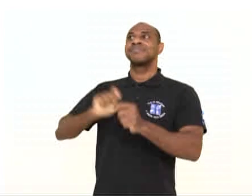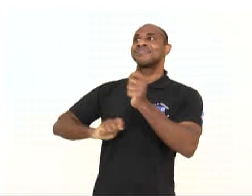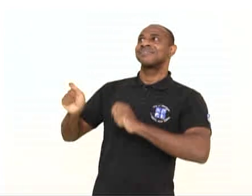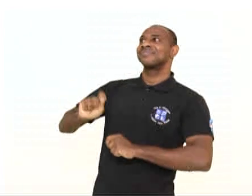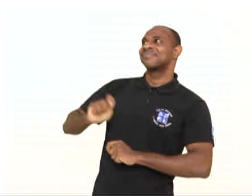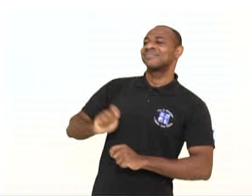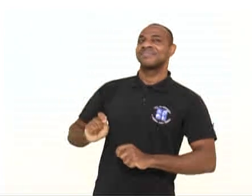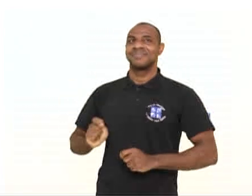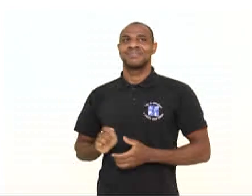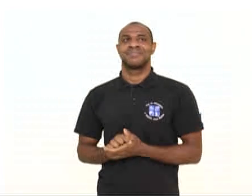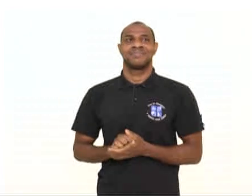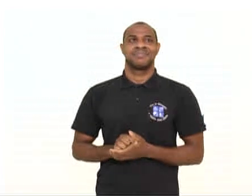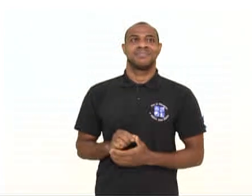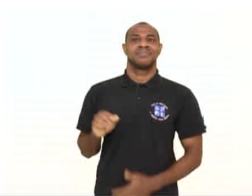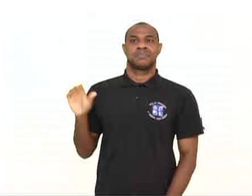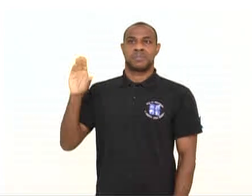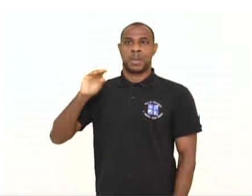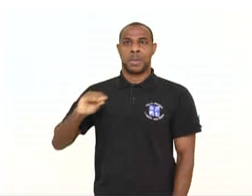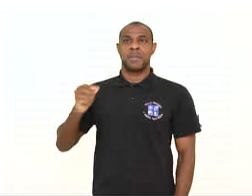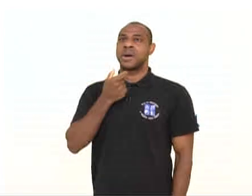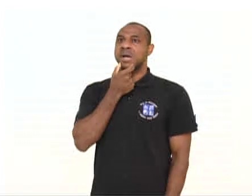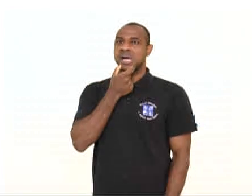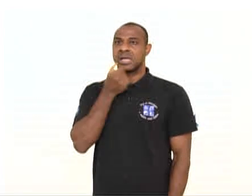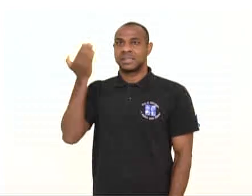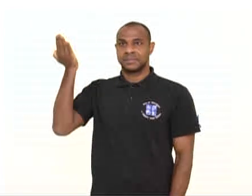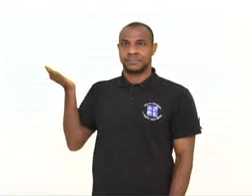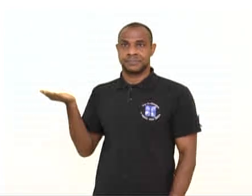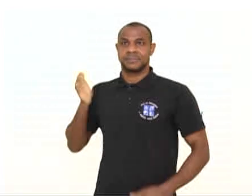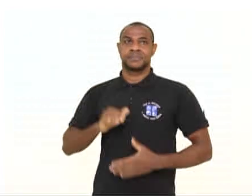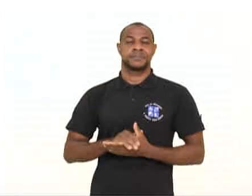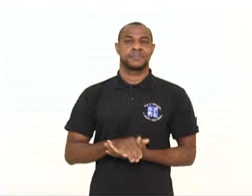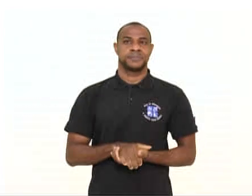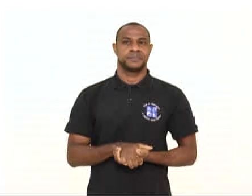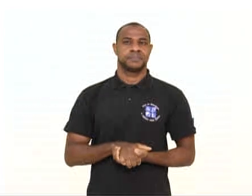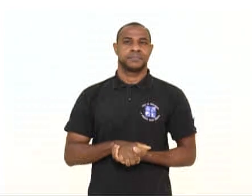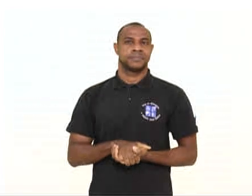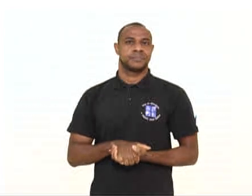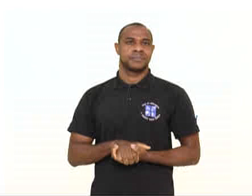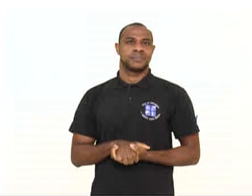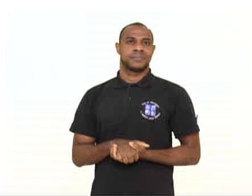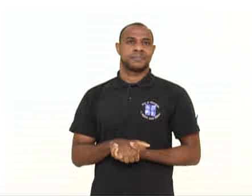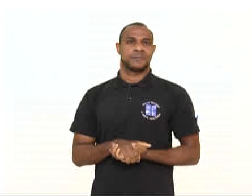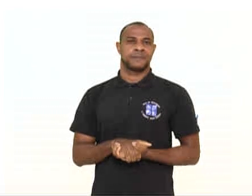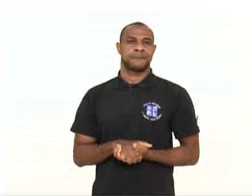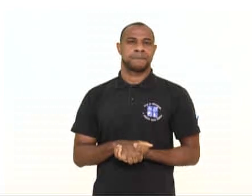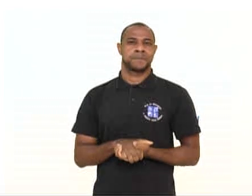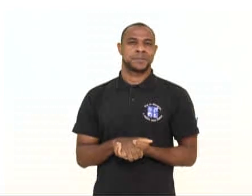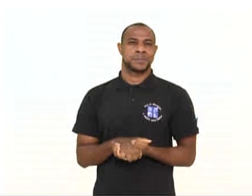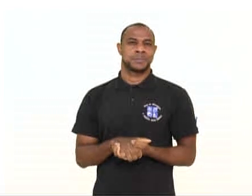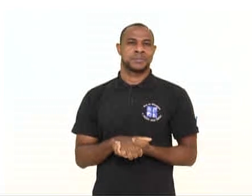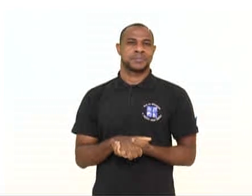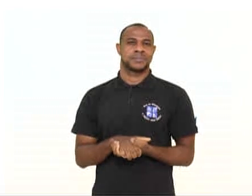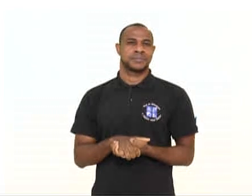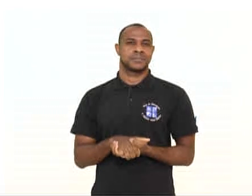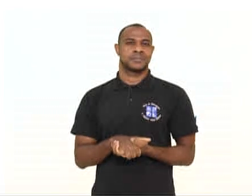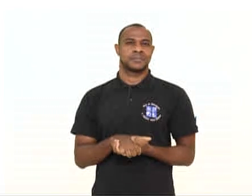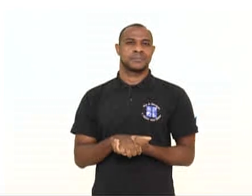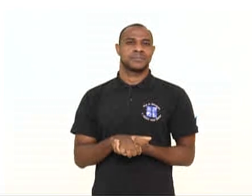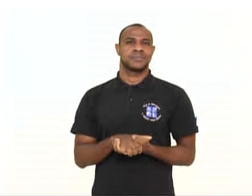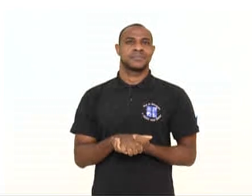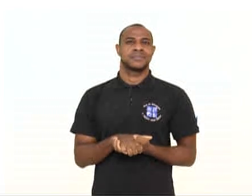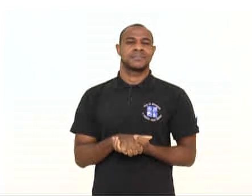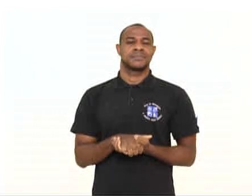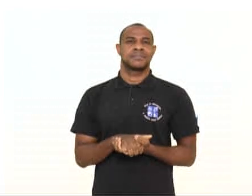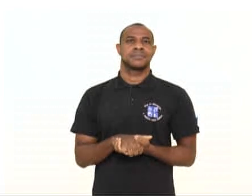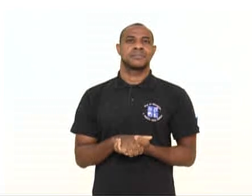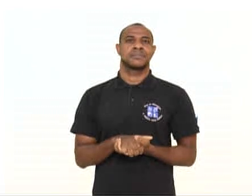Flying kites is a typical childhood pastime in America, yet when grow older, they tend to forget how much fun it